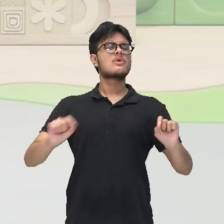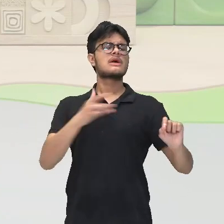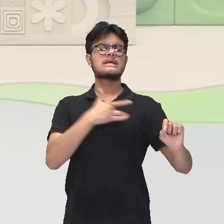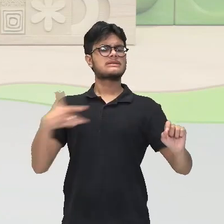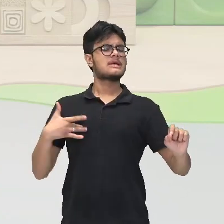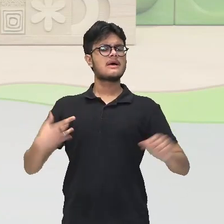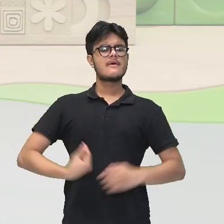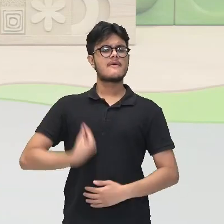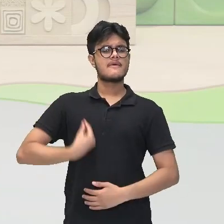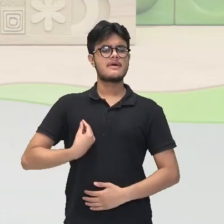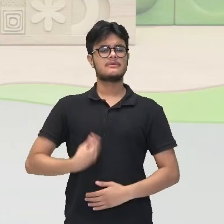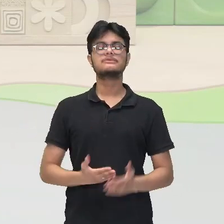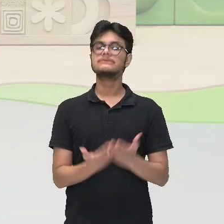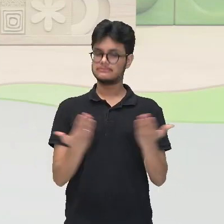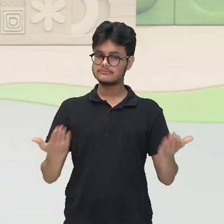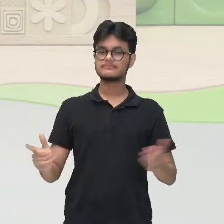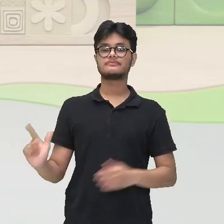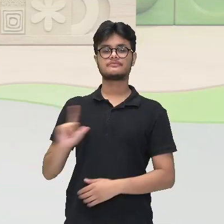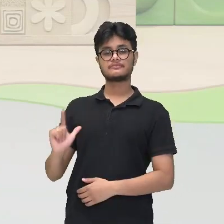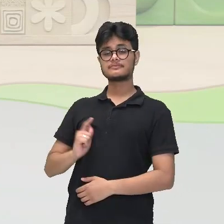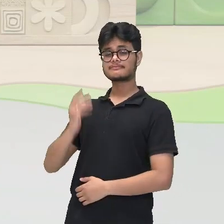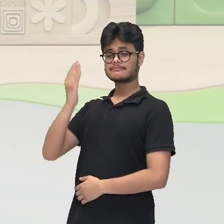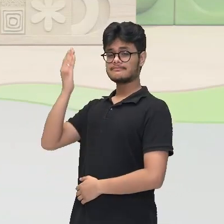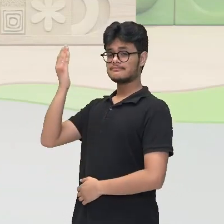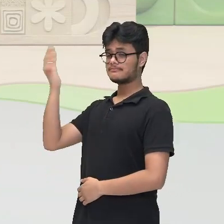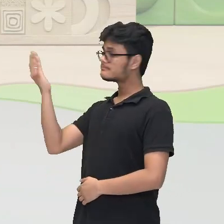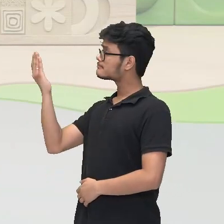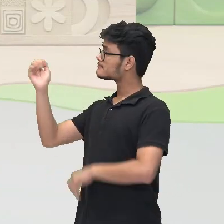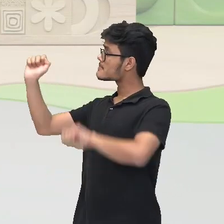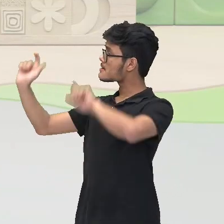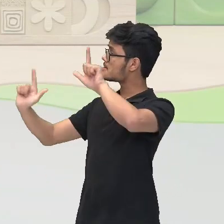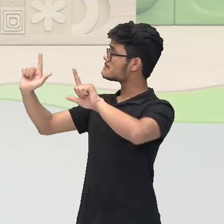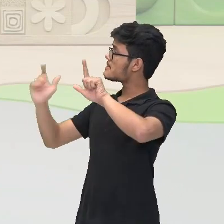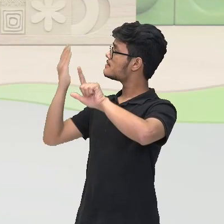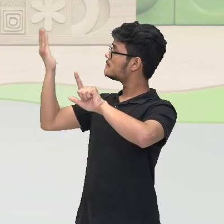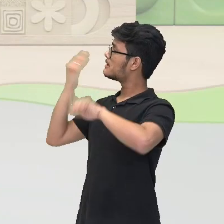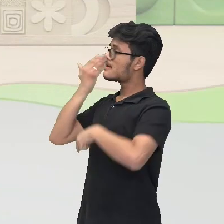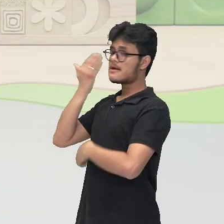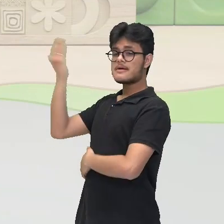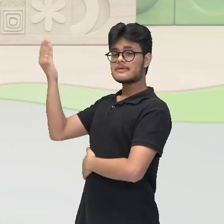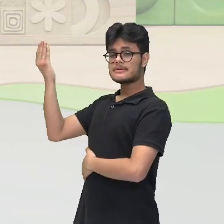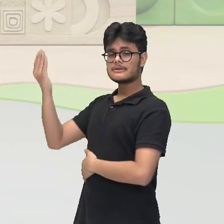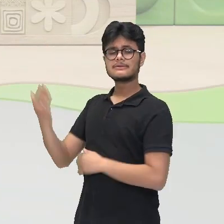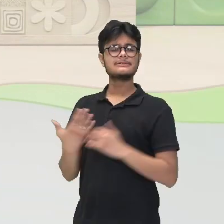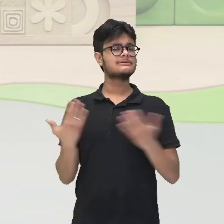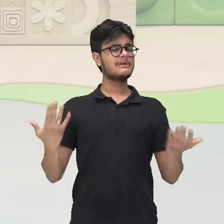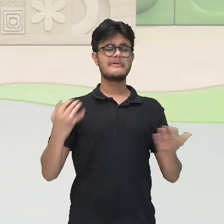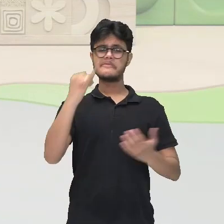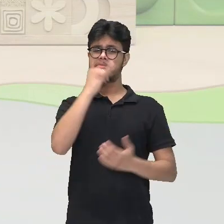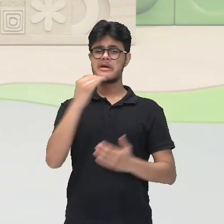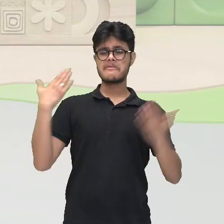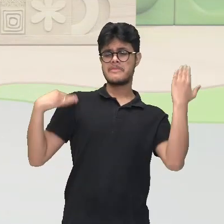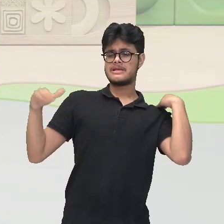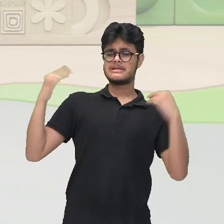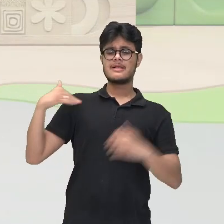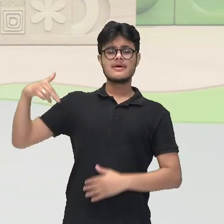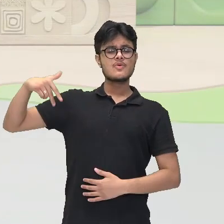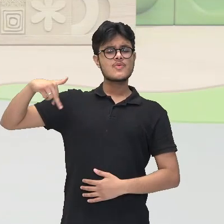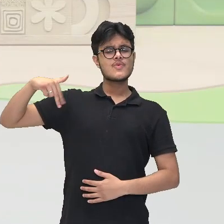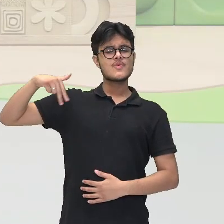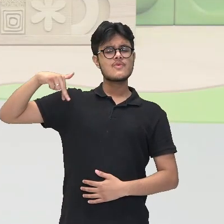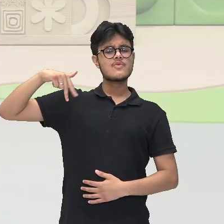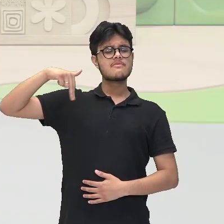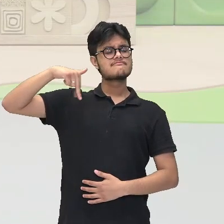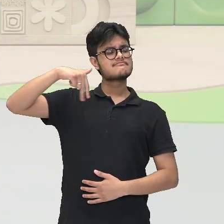saudável? É aí que vem essas imagens que estão aqui ao nosso lado, né? É fazendo uma caminhada, é tendo